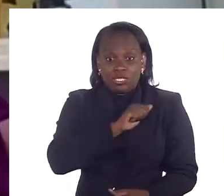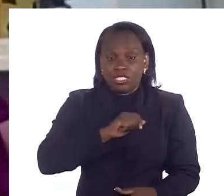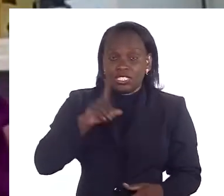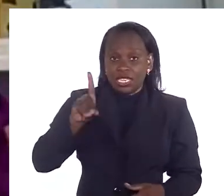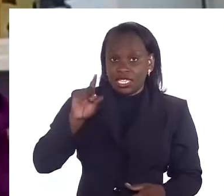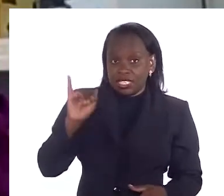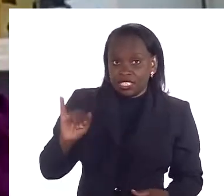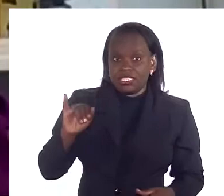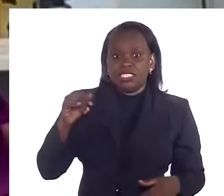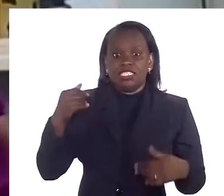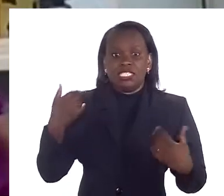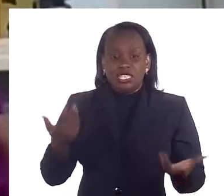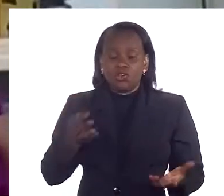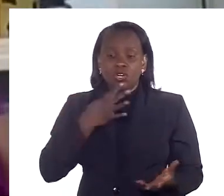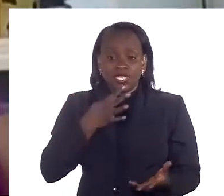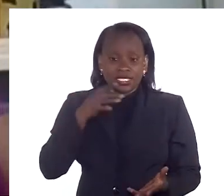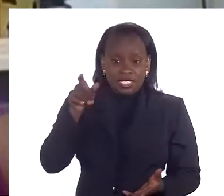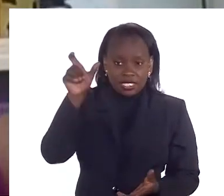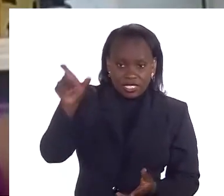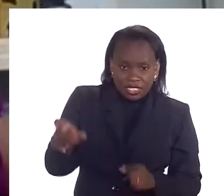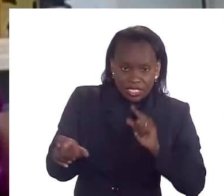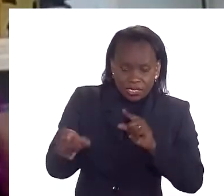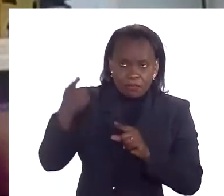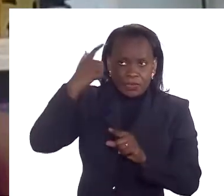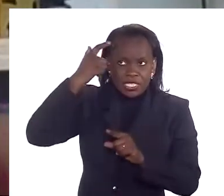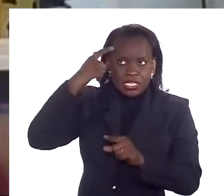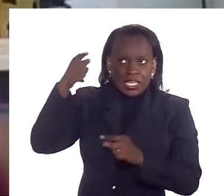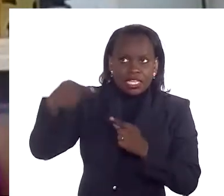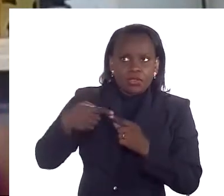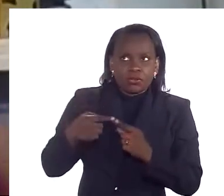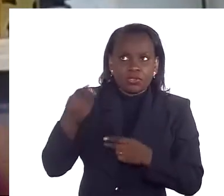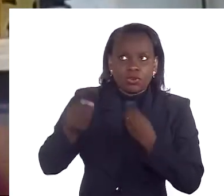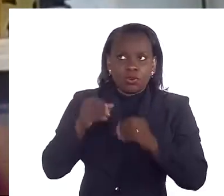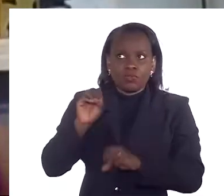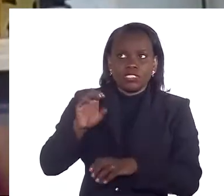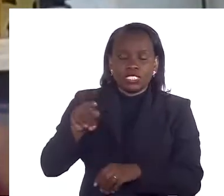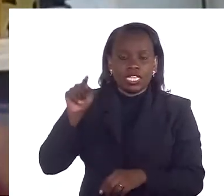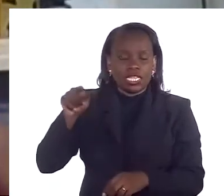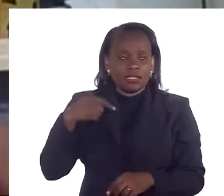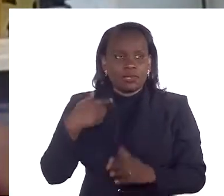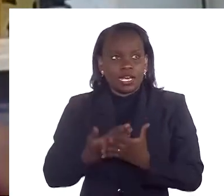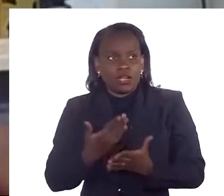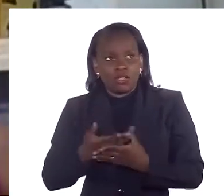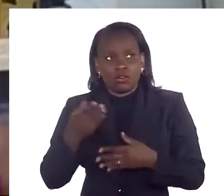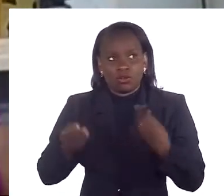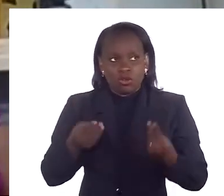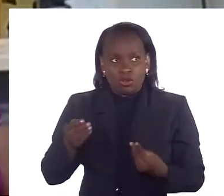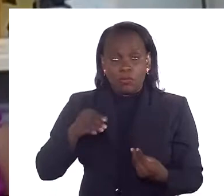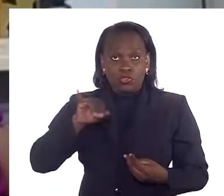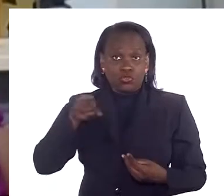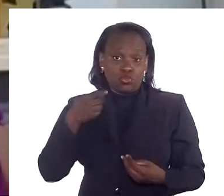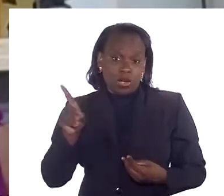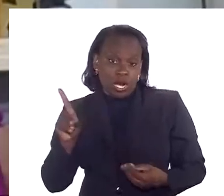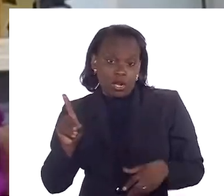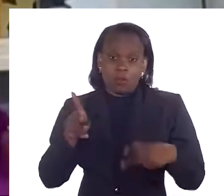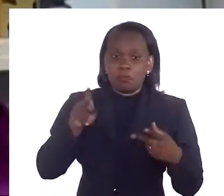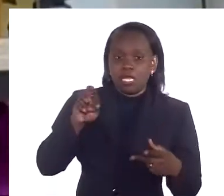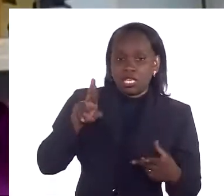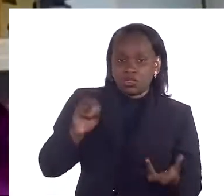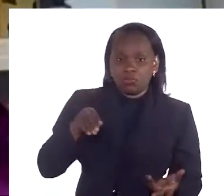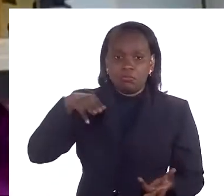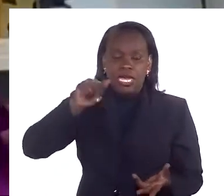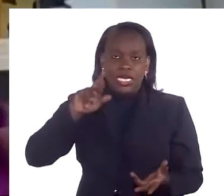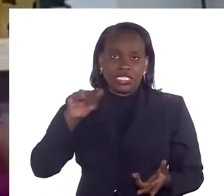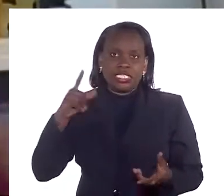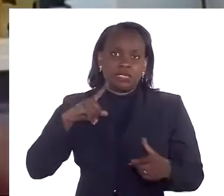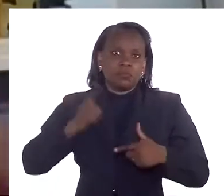aluno com deficiência intelectual. Eu vou conhecer aquele aluno, eu vou pensar naquilo que eu tenho que ensinar naquele dia na minha aula. Eu falo assim, olha, o João, o Pedro,